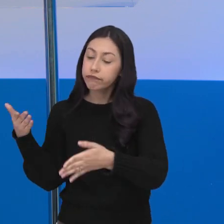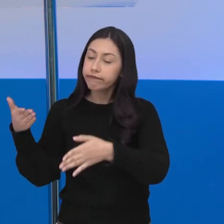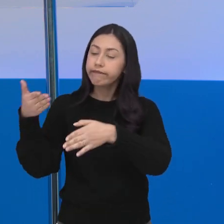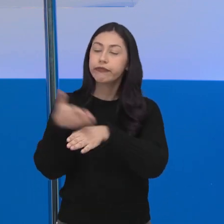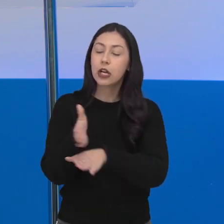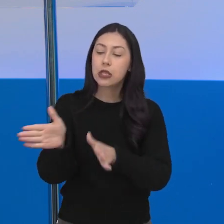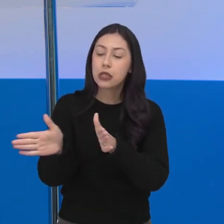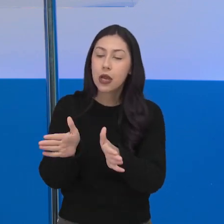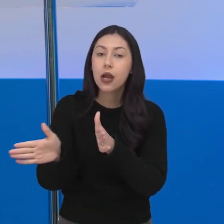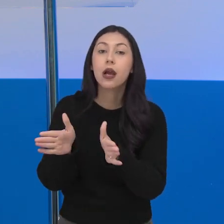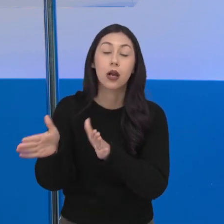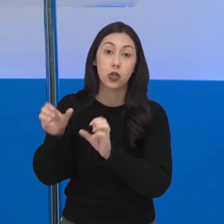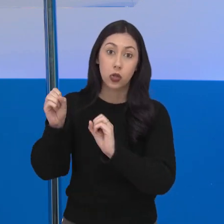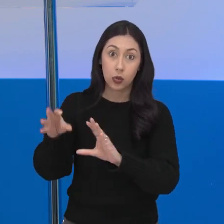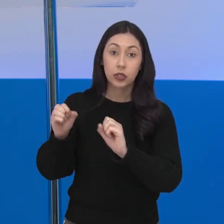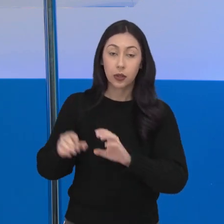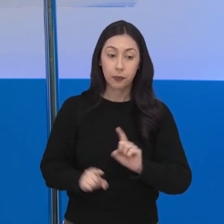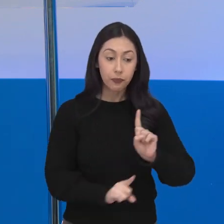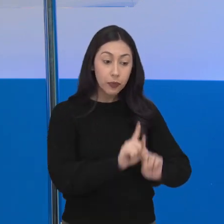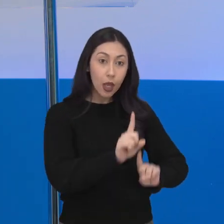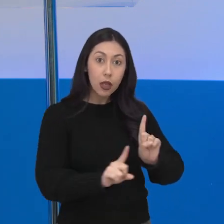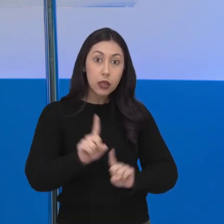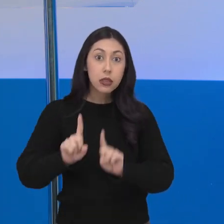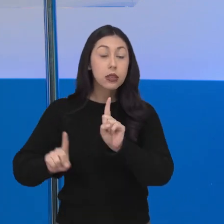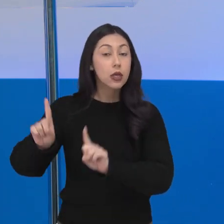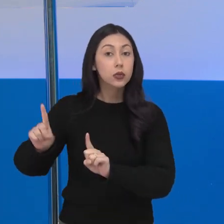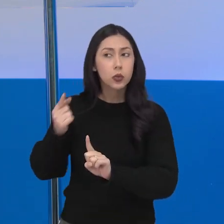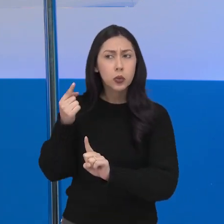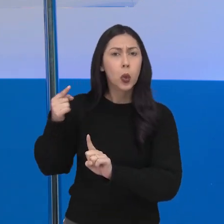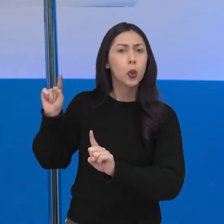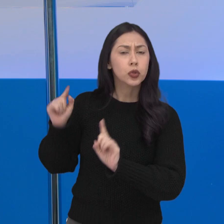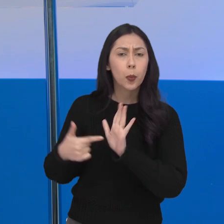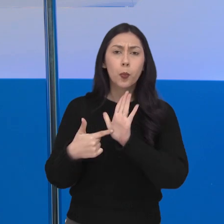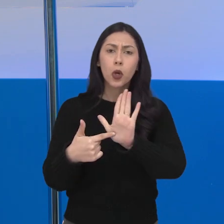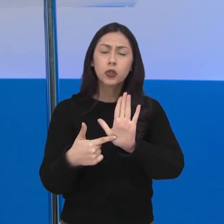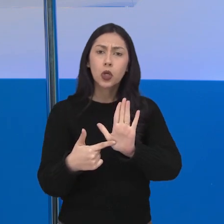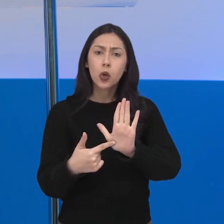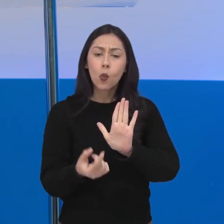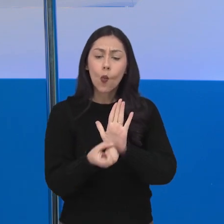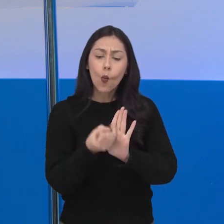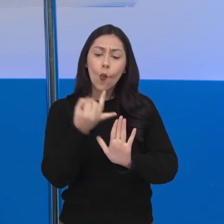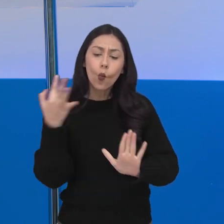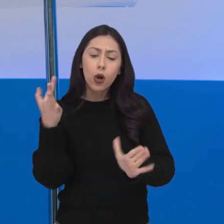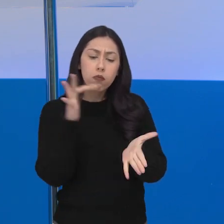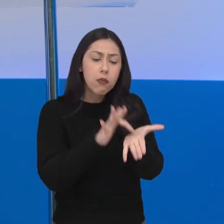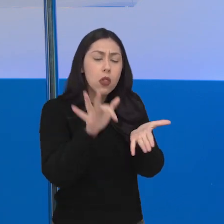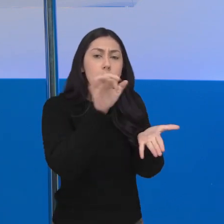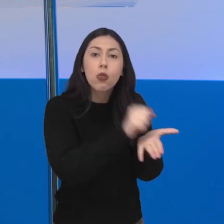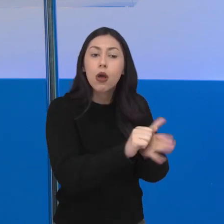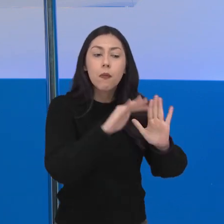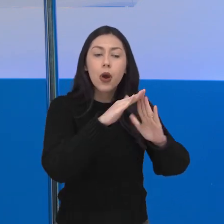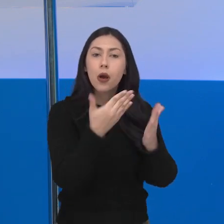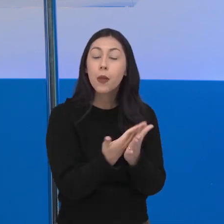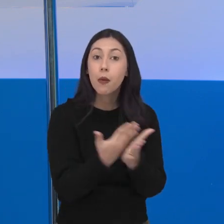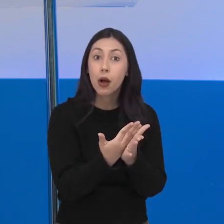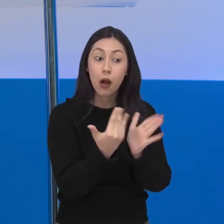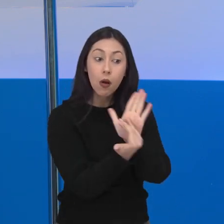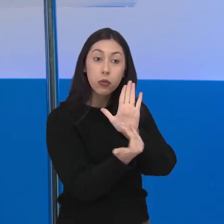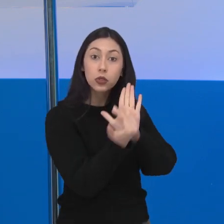educação. De acordo com o último censo escolar, o número de matriculados em creches e pré-escolas do país